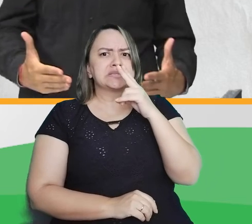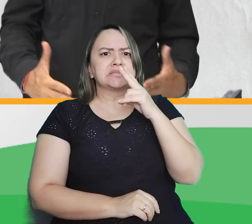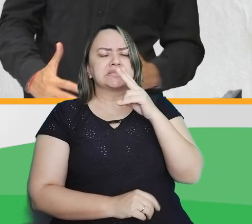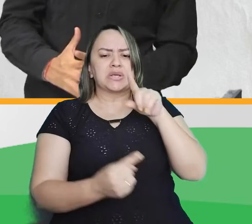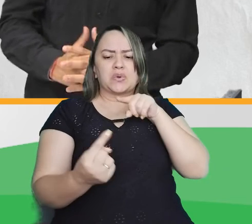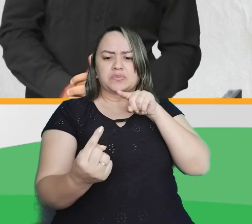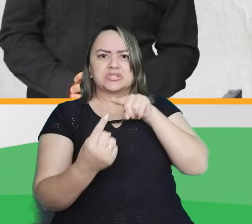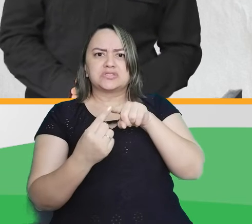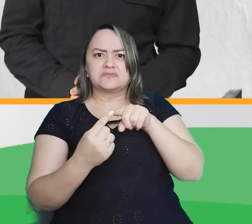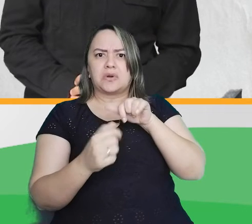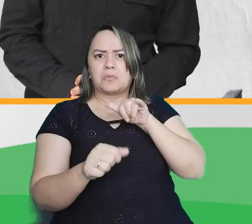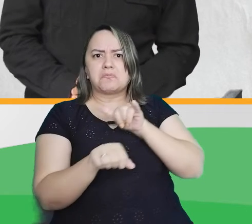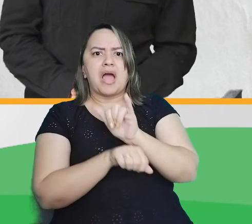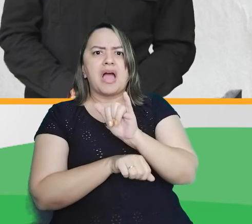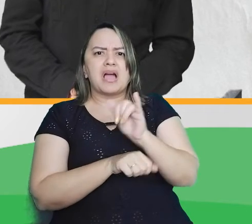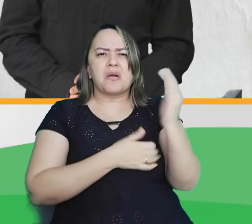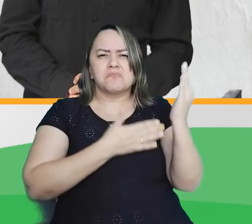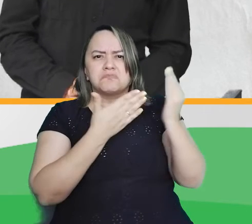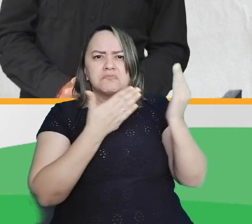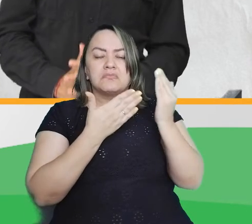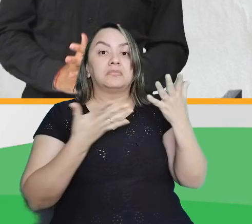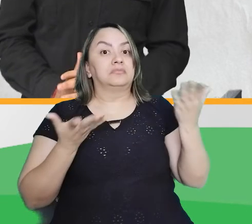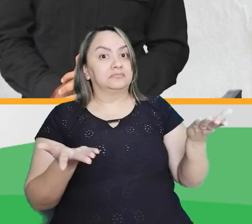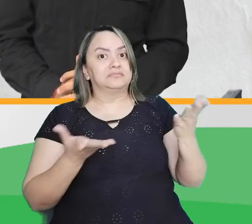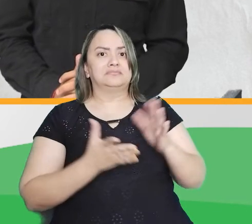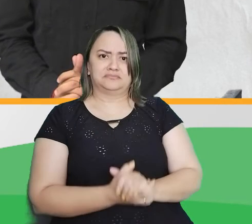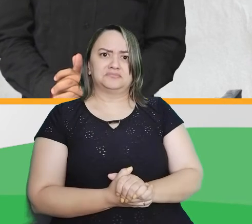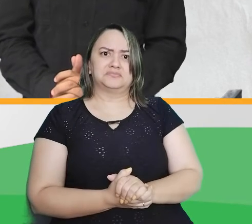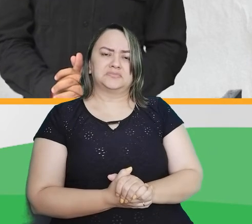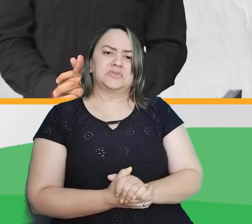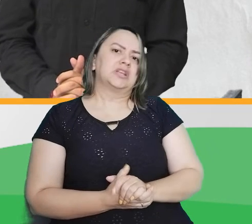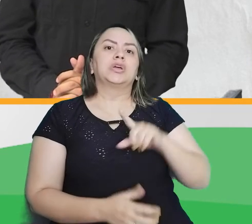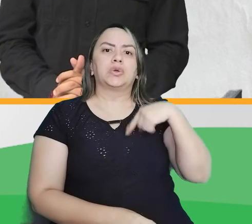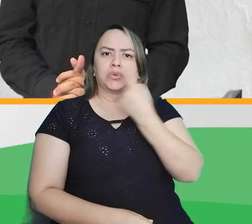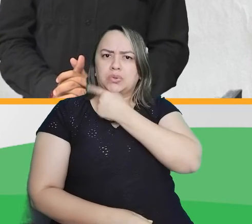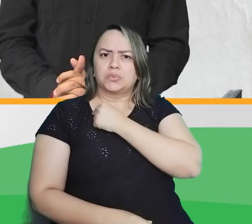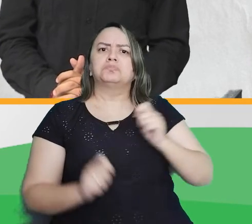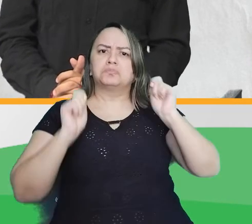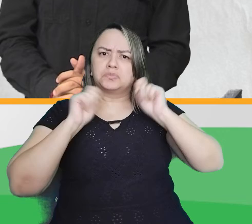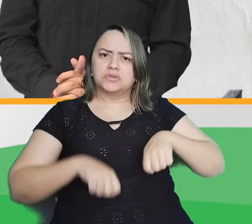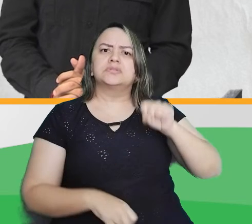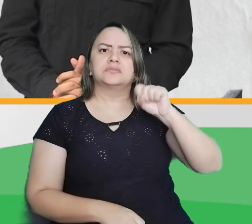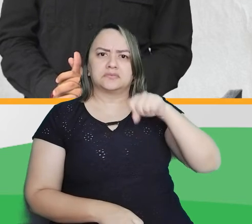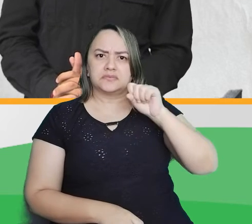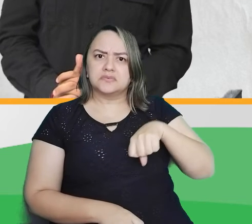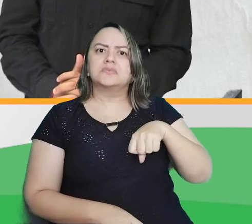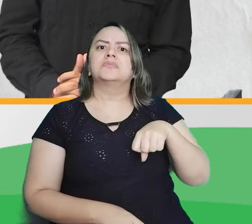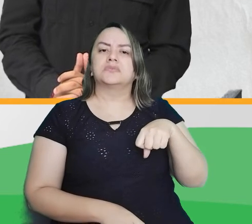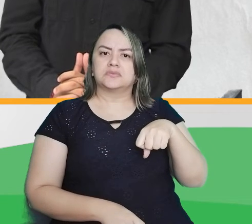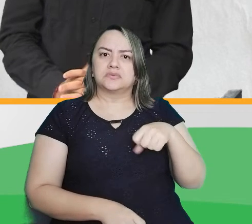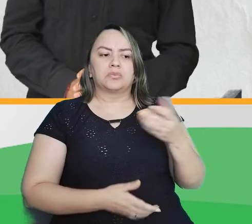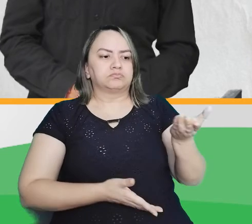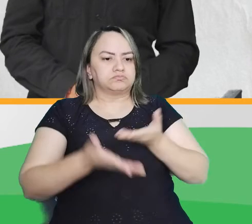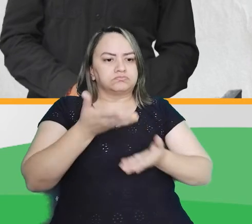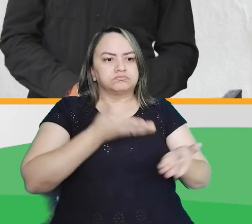que temos condições de pensarmos e nos engajarmos em um mundo mais igualitário. Os exemplos e as explicações que eu